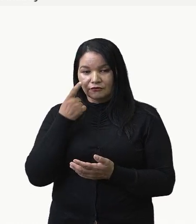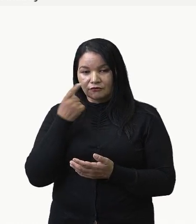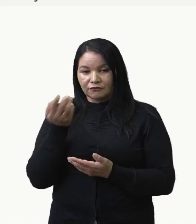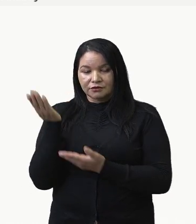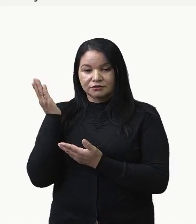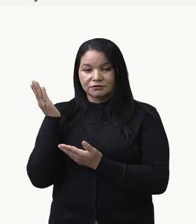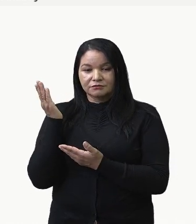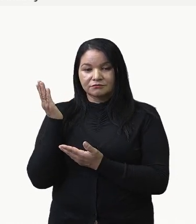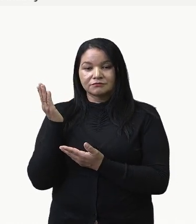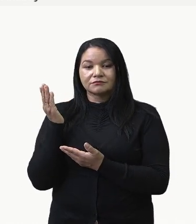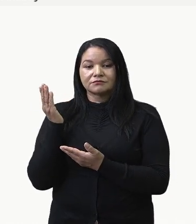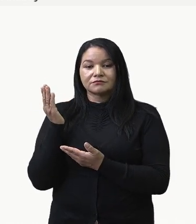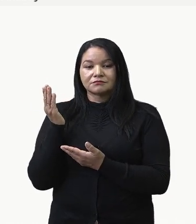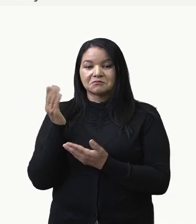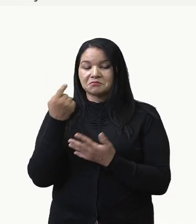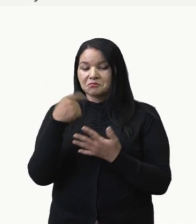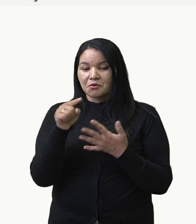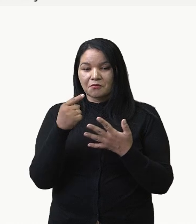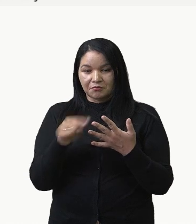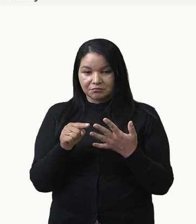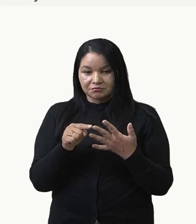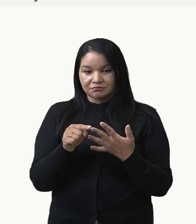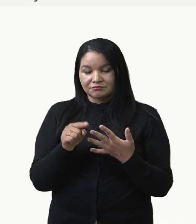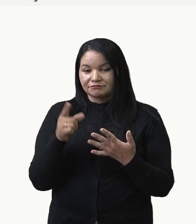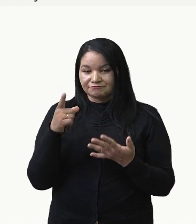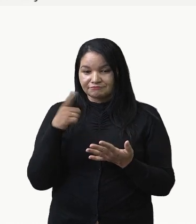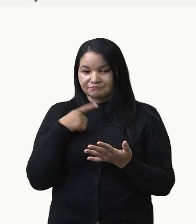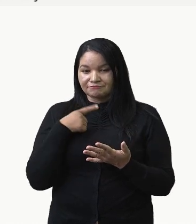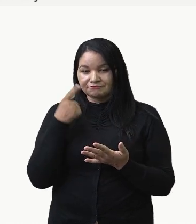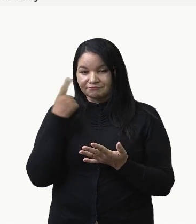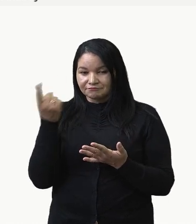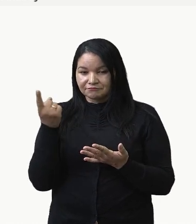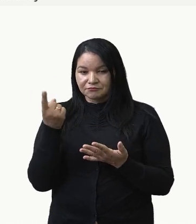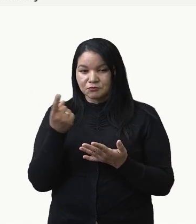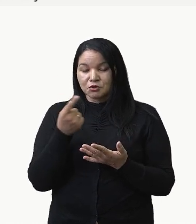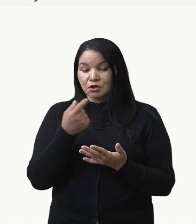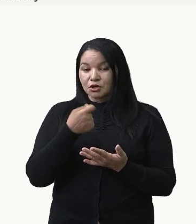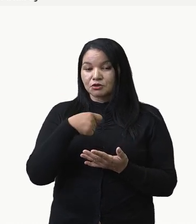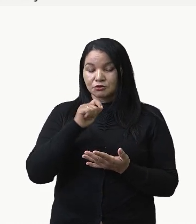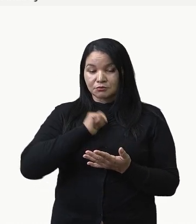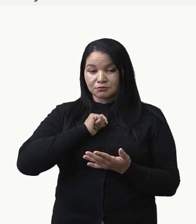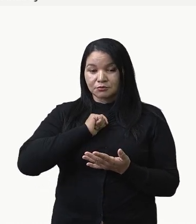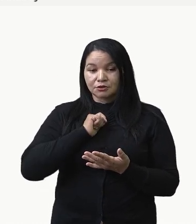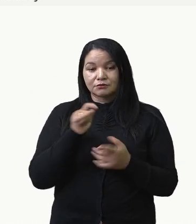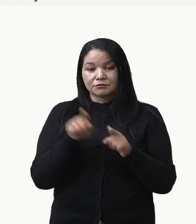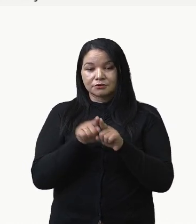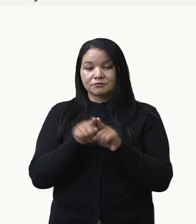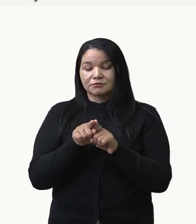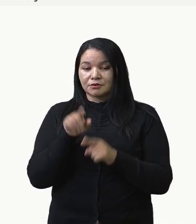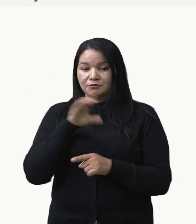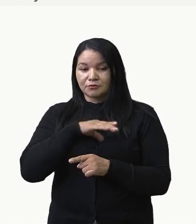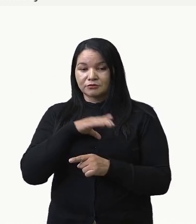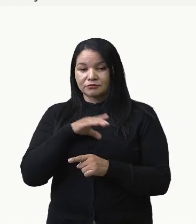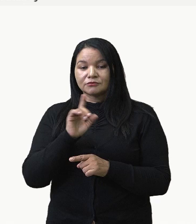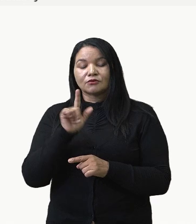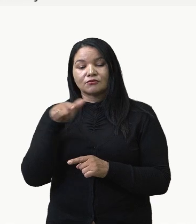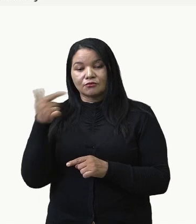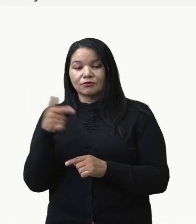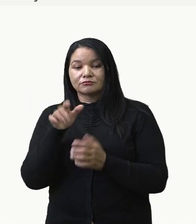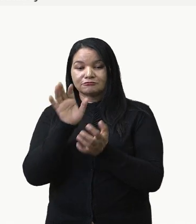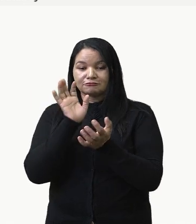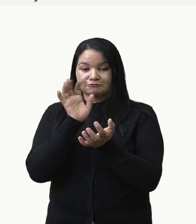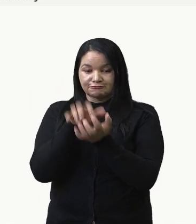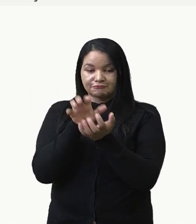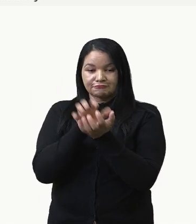o ornitorinco aquele animal que parece com pato é mamífero É bem interessante aquele animal né cocodrilo é o